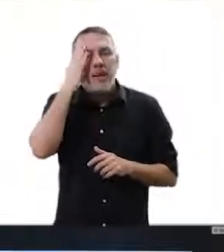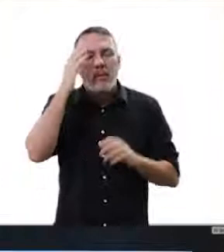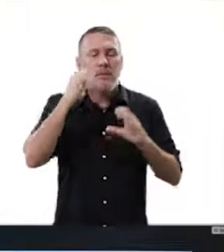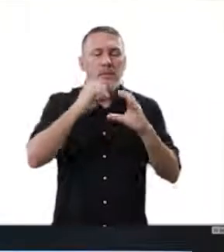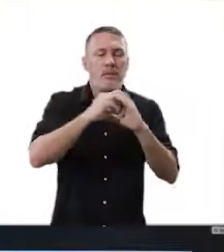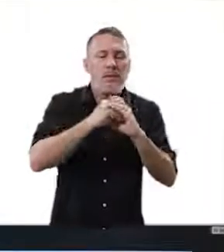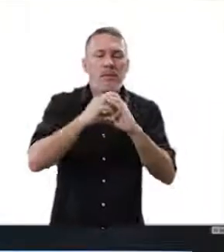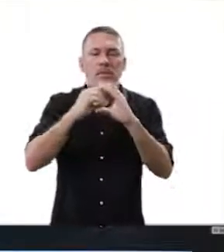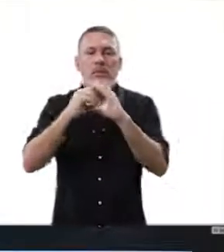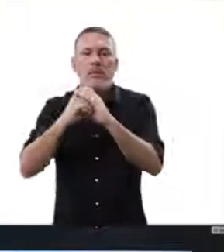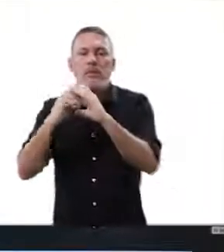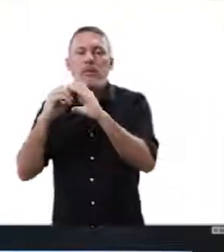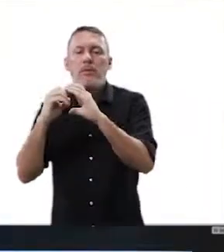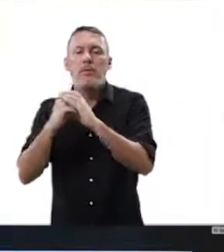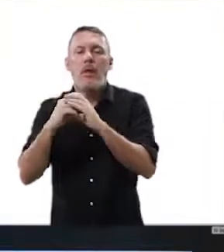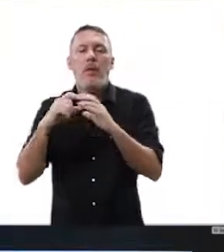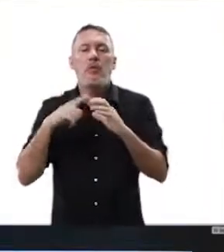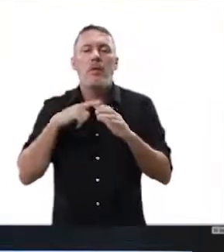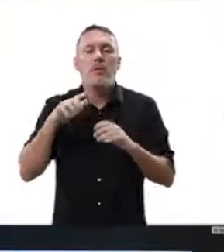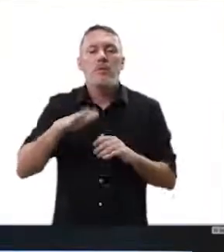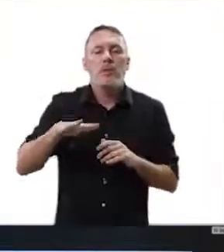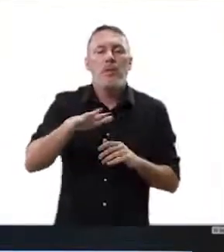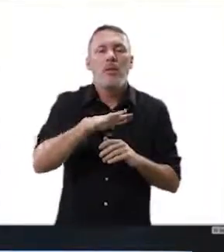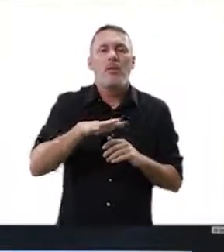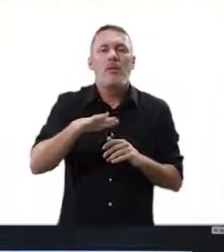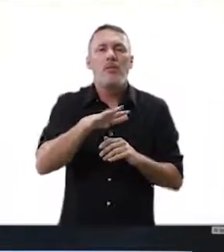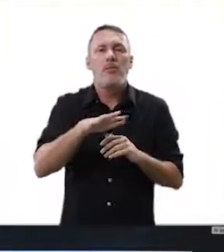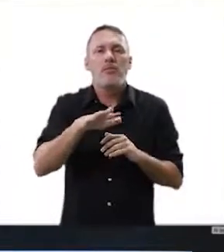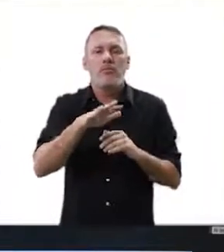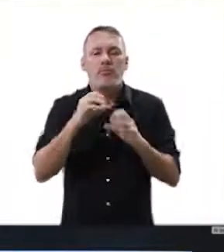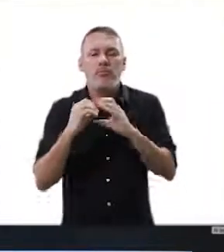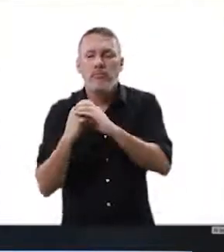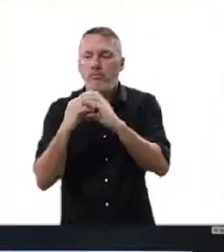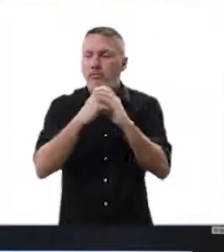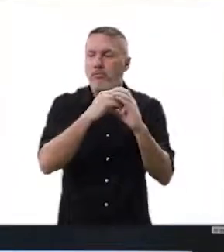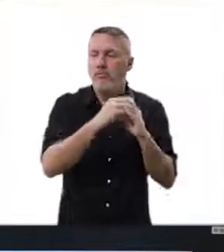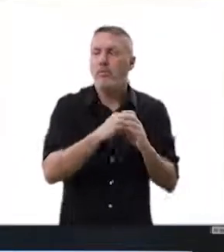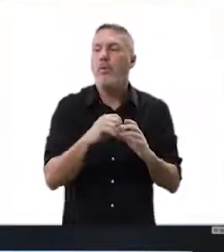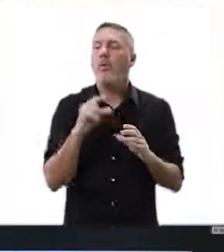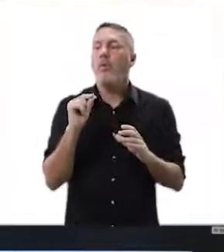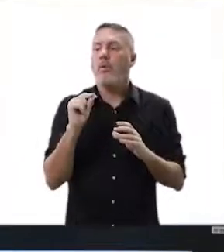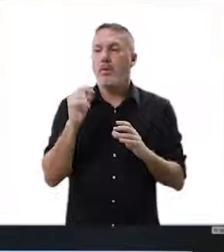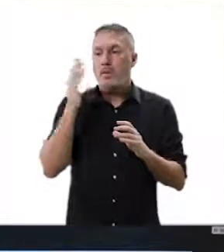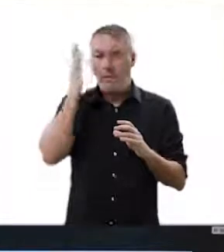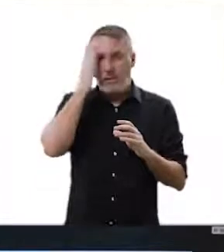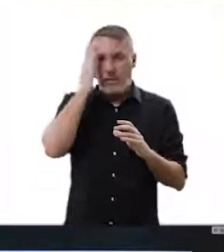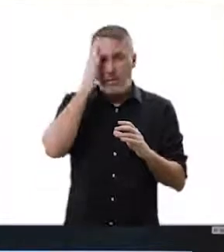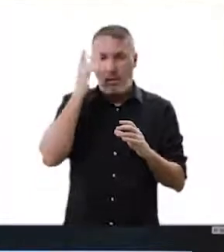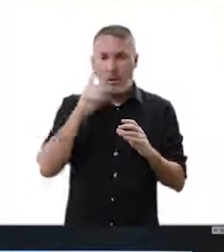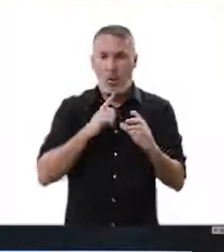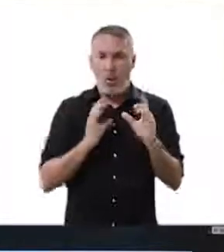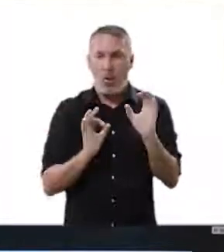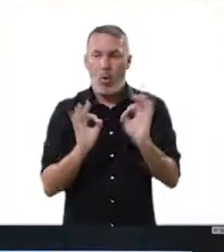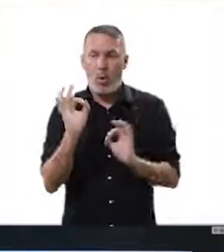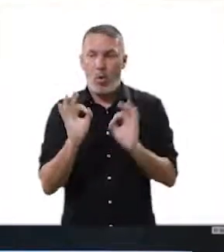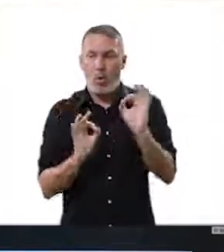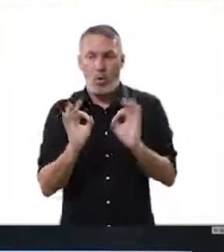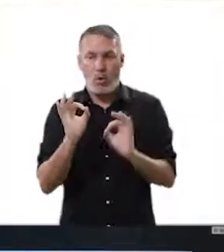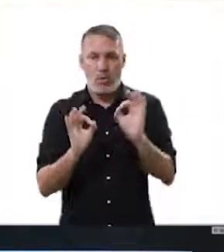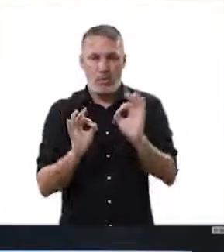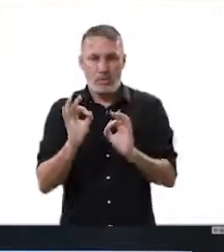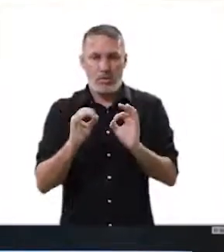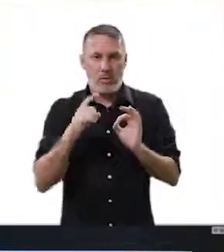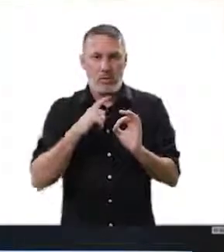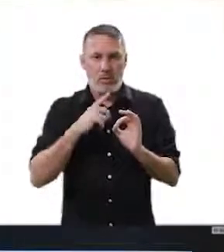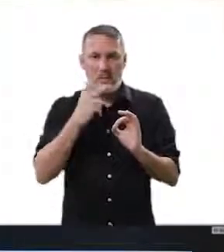compartimentalizar, colocando essa célula ali toda dentro desse compartimento. Além disso, ela vai ser a porta